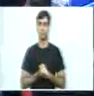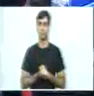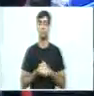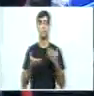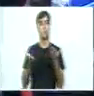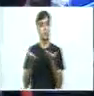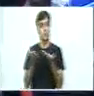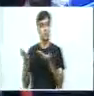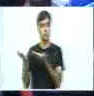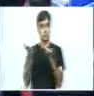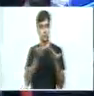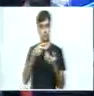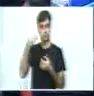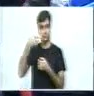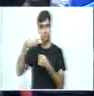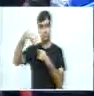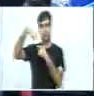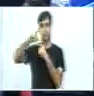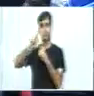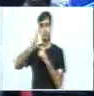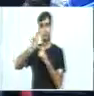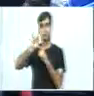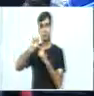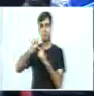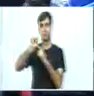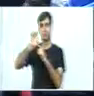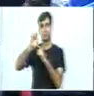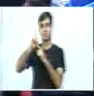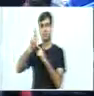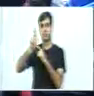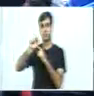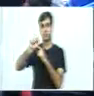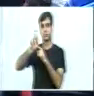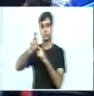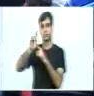Com a palavra o vereador Luiz Eduardo.